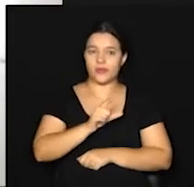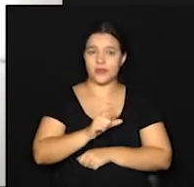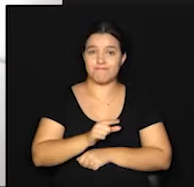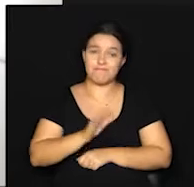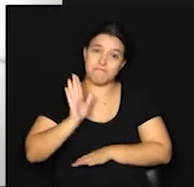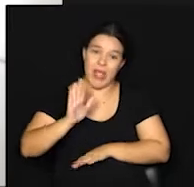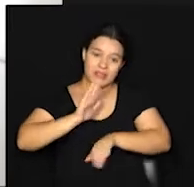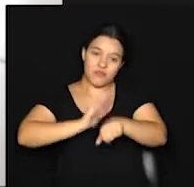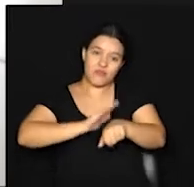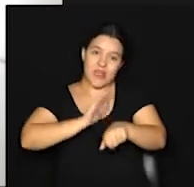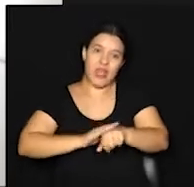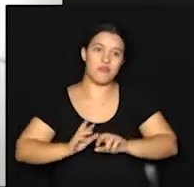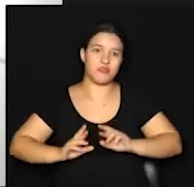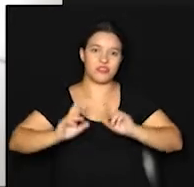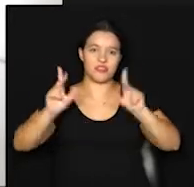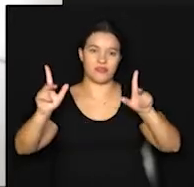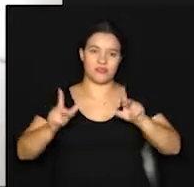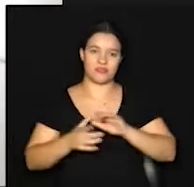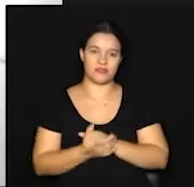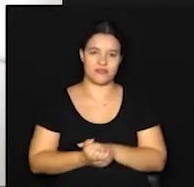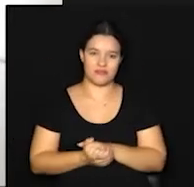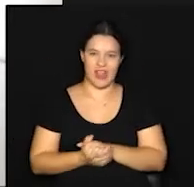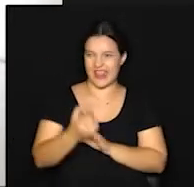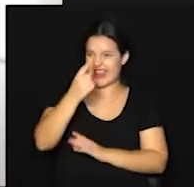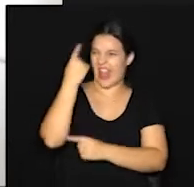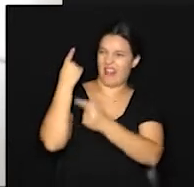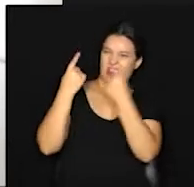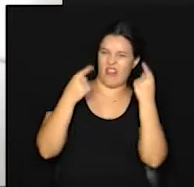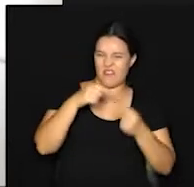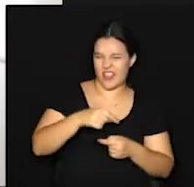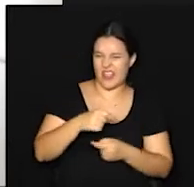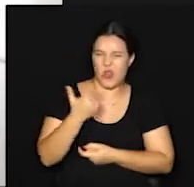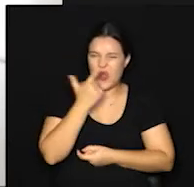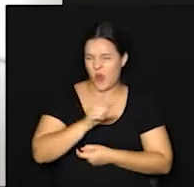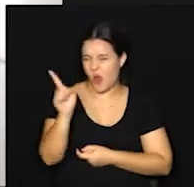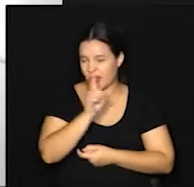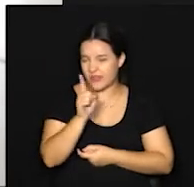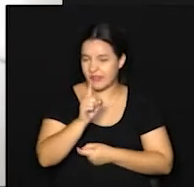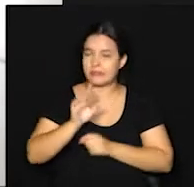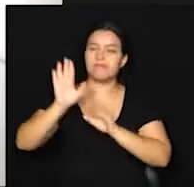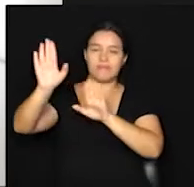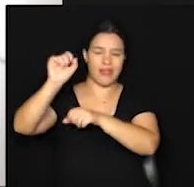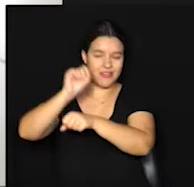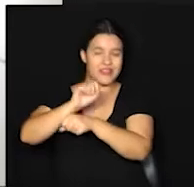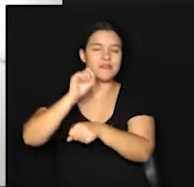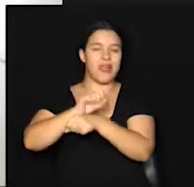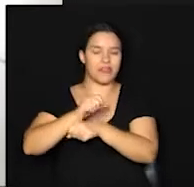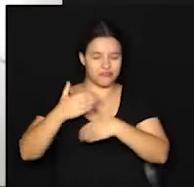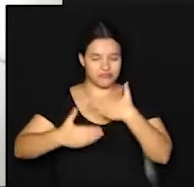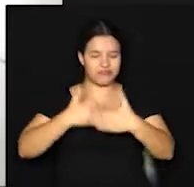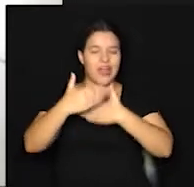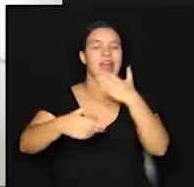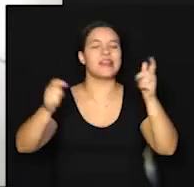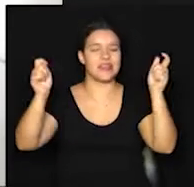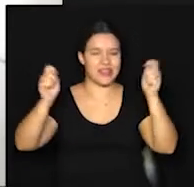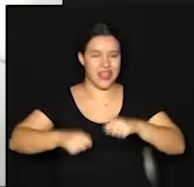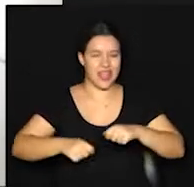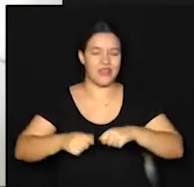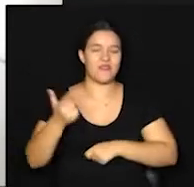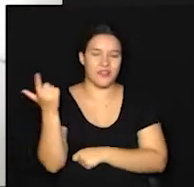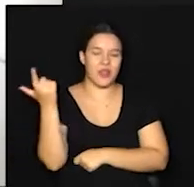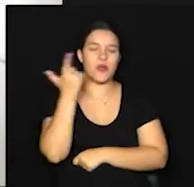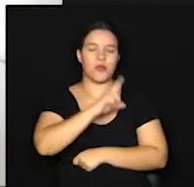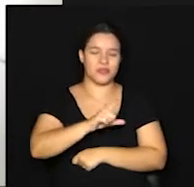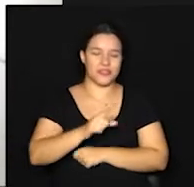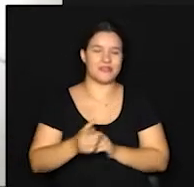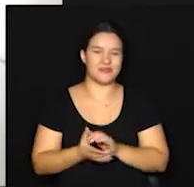as pessoas, não acreditem nos nãos que a vida te dá, sabe? Coloca eles do ladinho, espera que uma hora tem um sim, e aí você